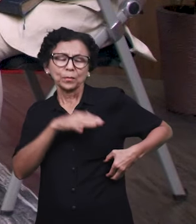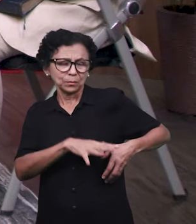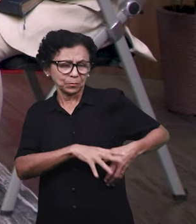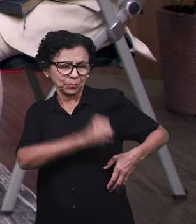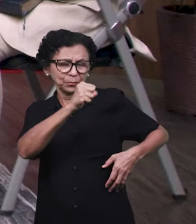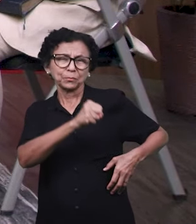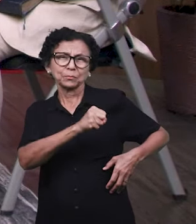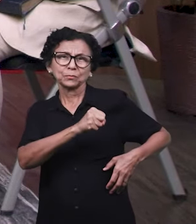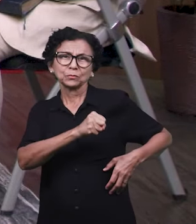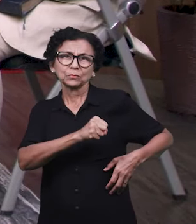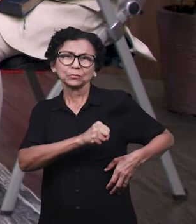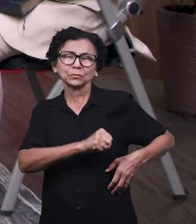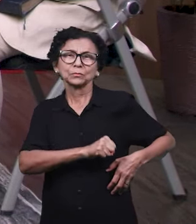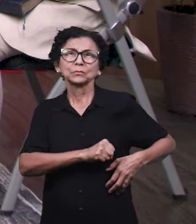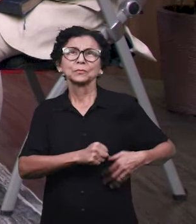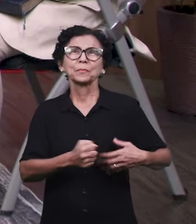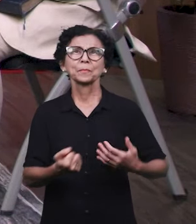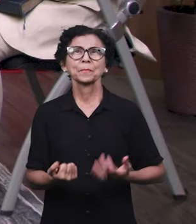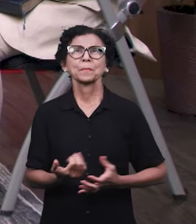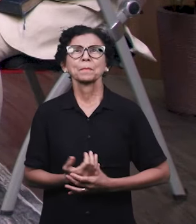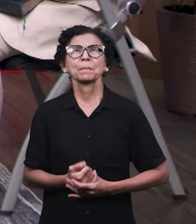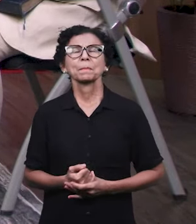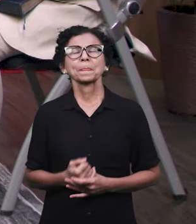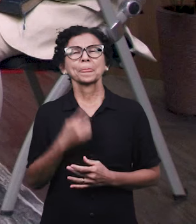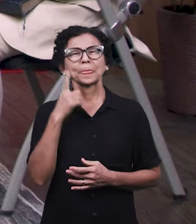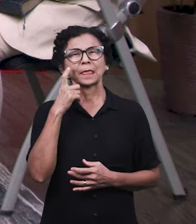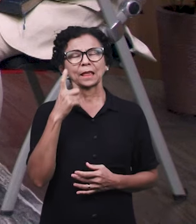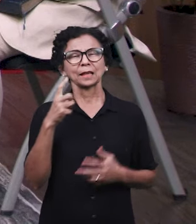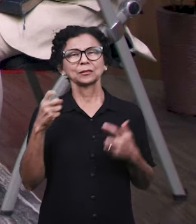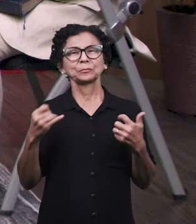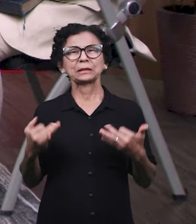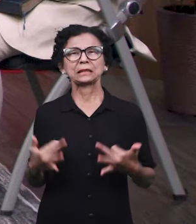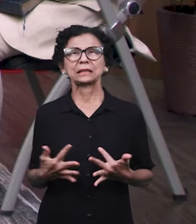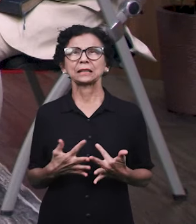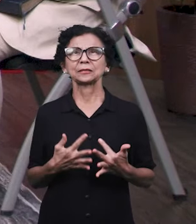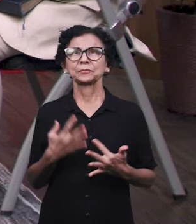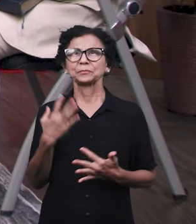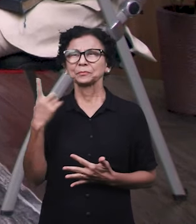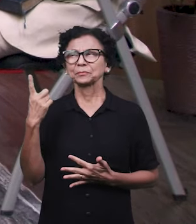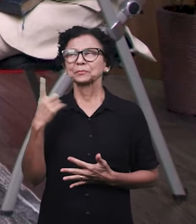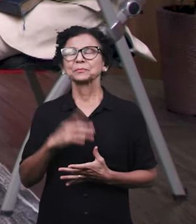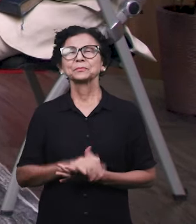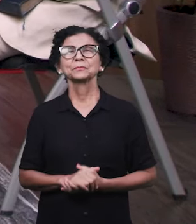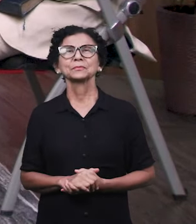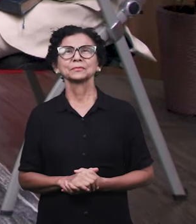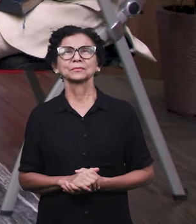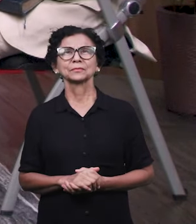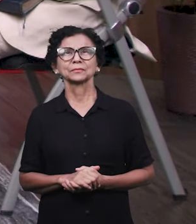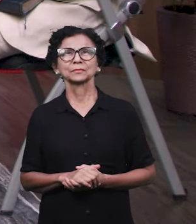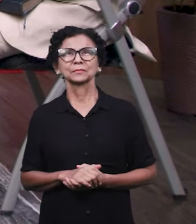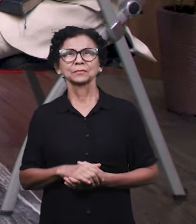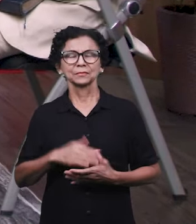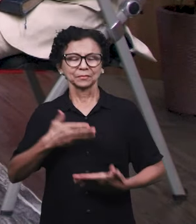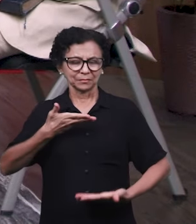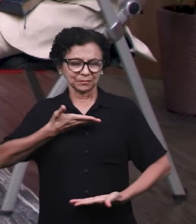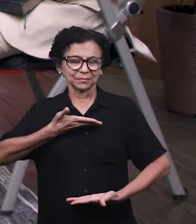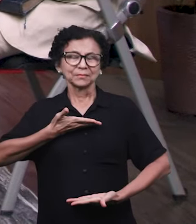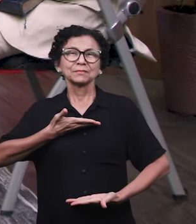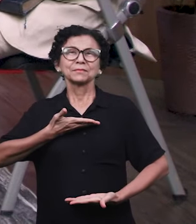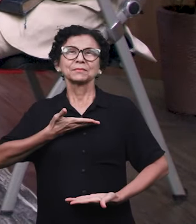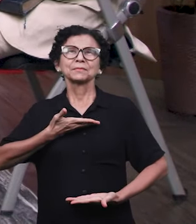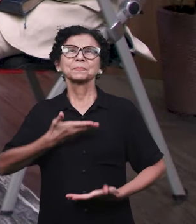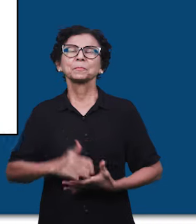tem uma representação do osso longo. Mas eu coloquei a imagem das costelas aí porque está registrado na Bíblia. Os ossos chatos